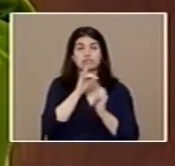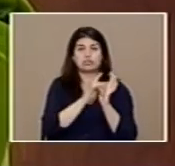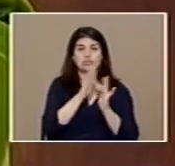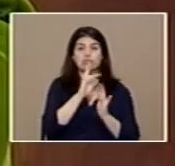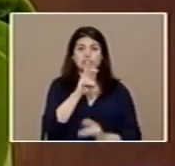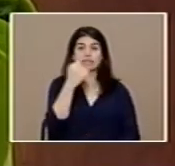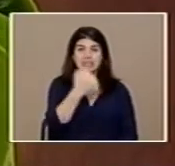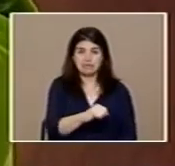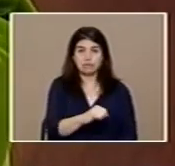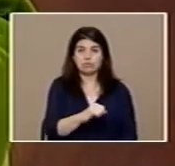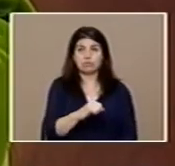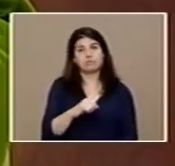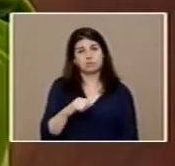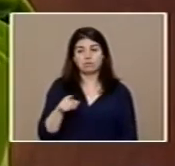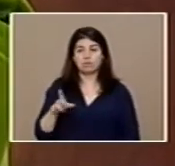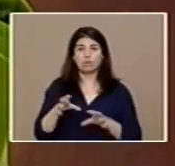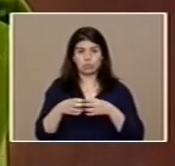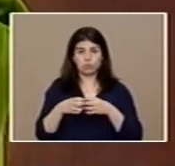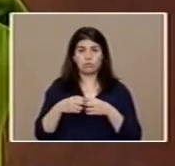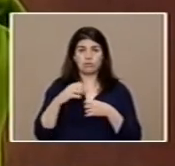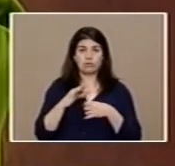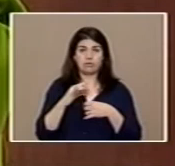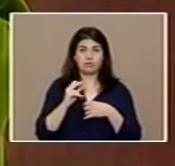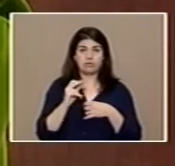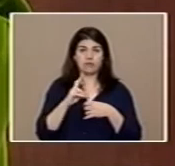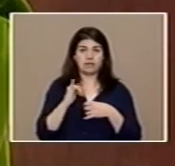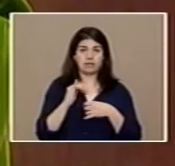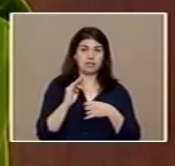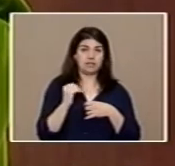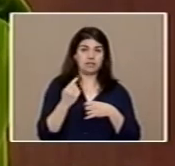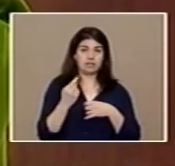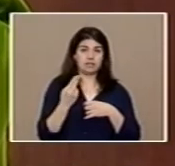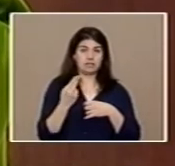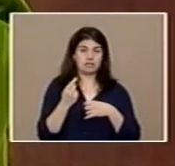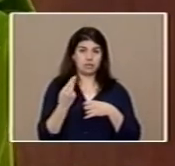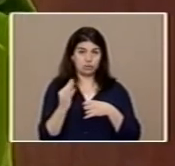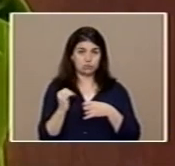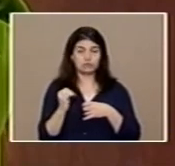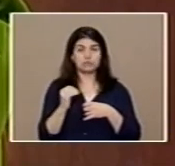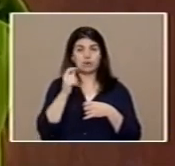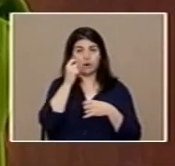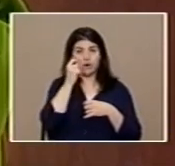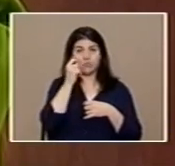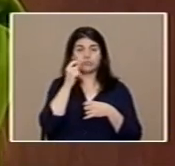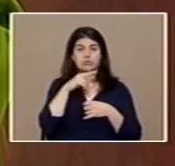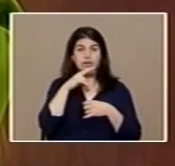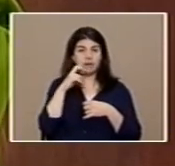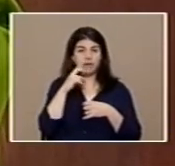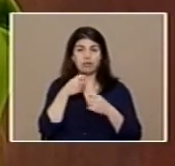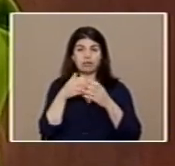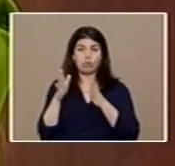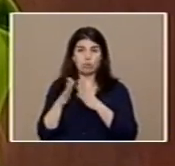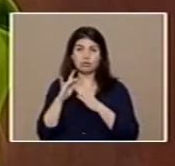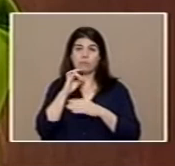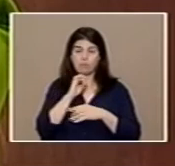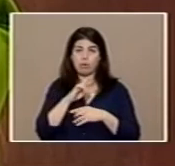dizia que não os fariseus toda a classe sacerdotal todos os homens de Israel se ponham